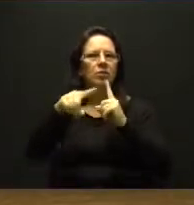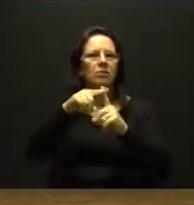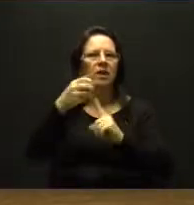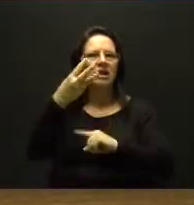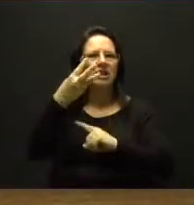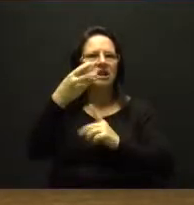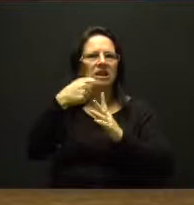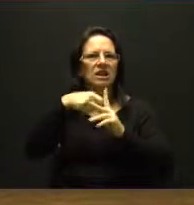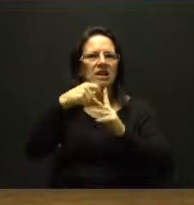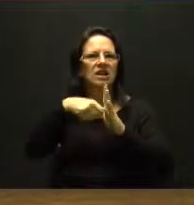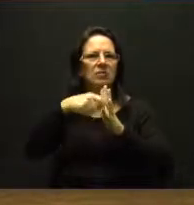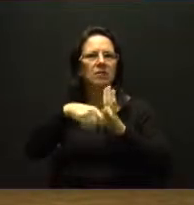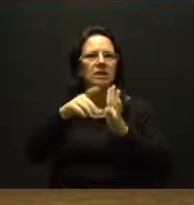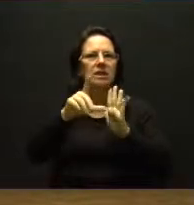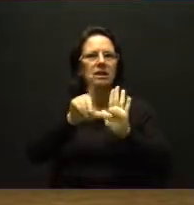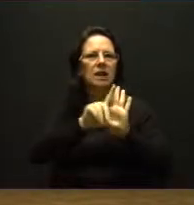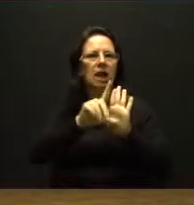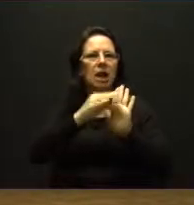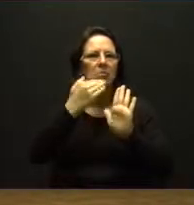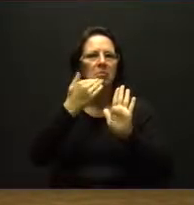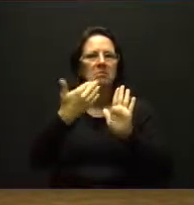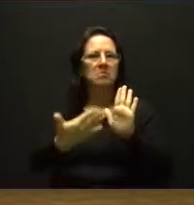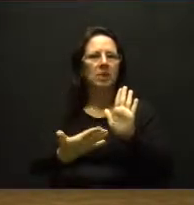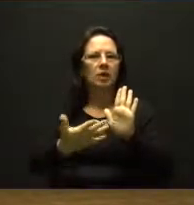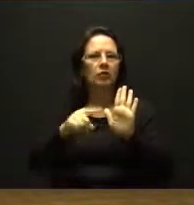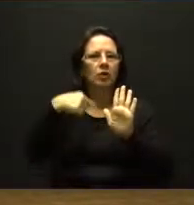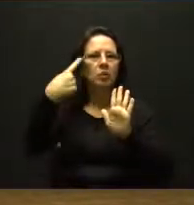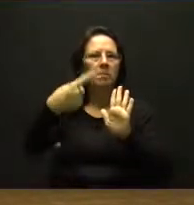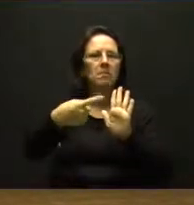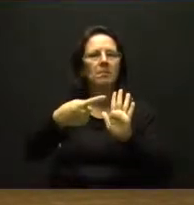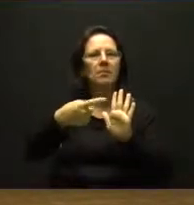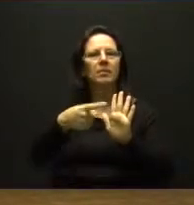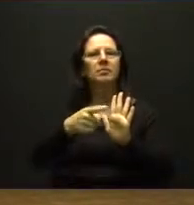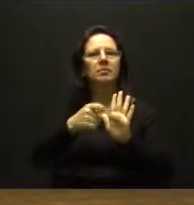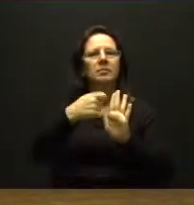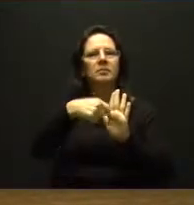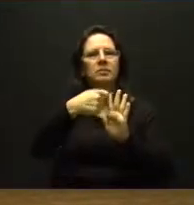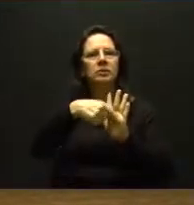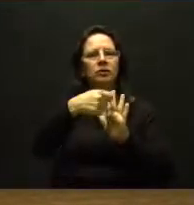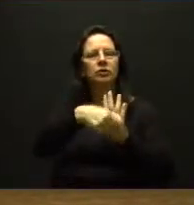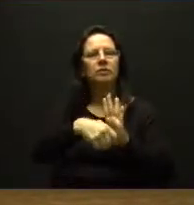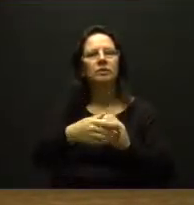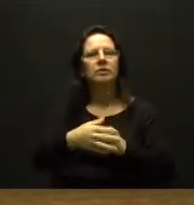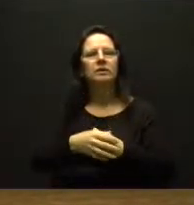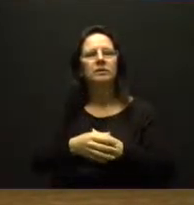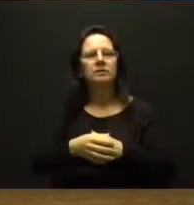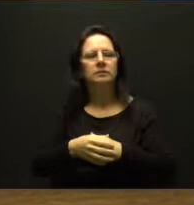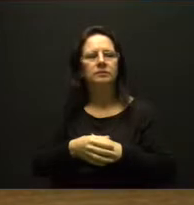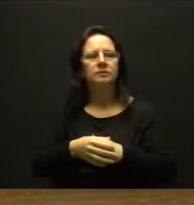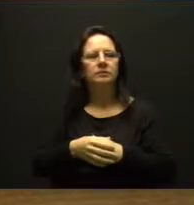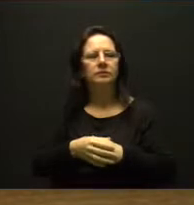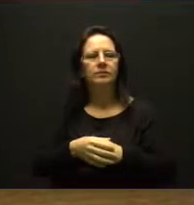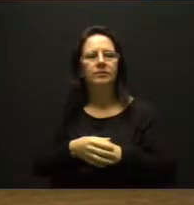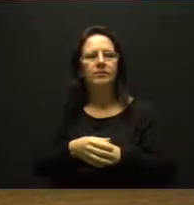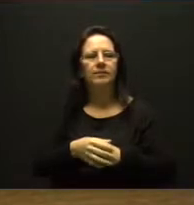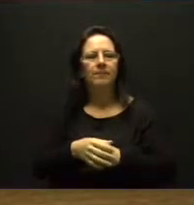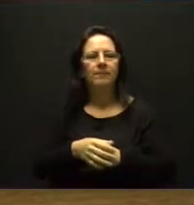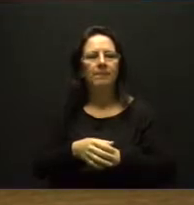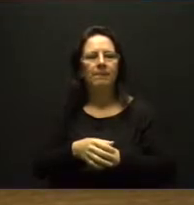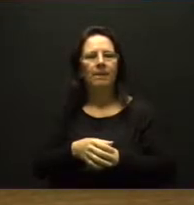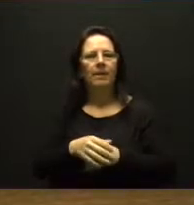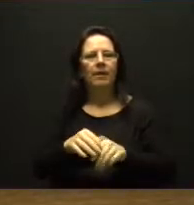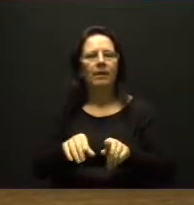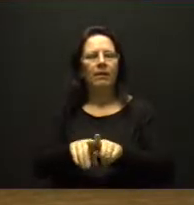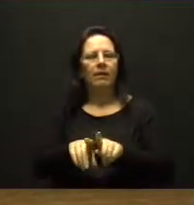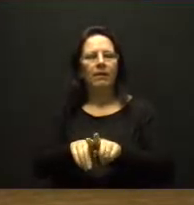que a lei pede se fosse um contrato emergencial não não precisaria ter esse aporte mas ele pede isso nos contatos